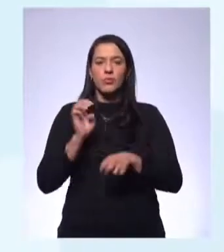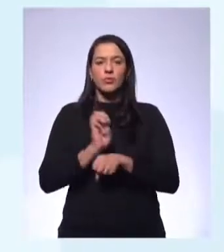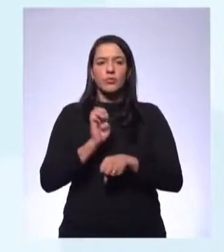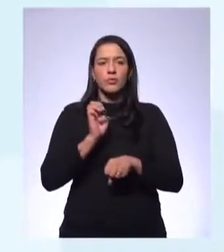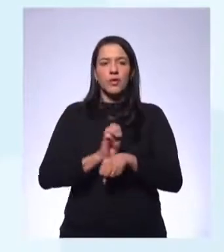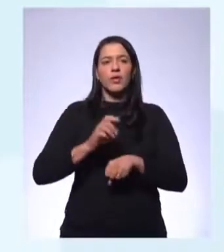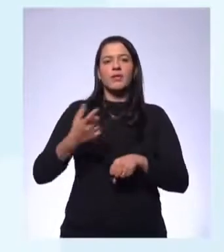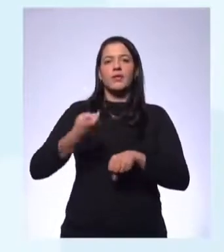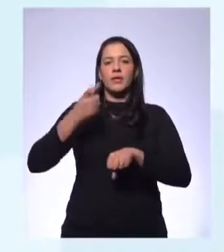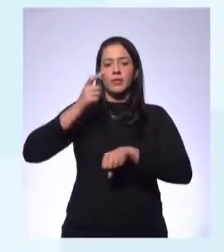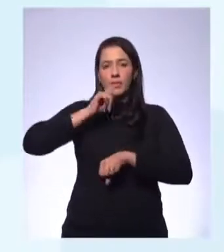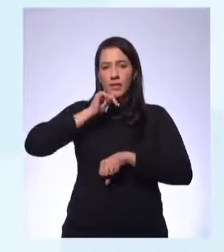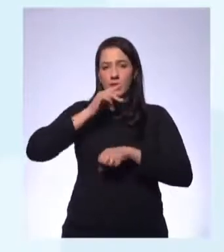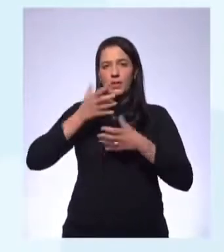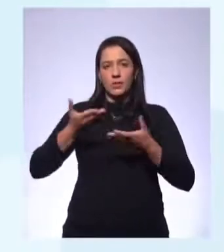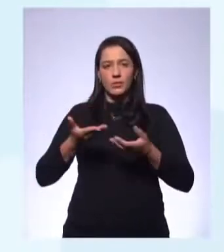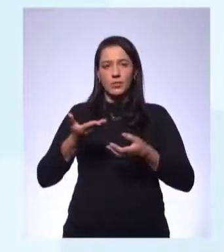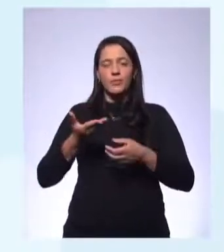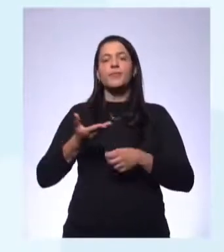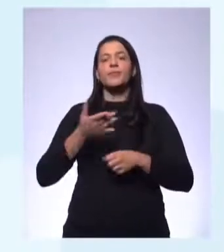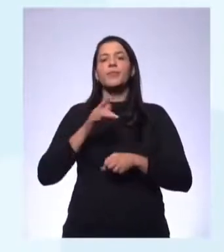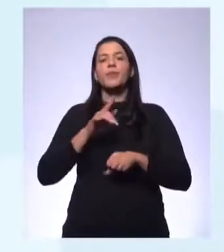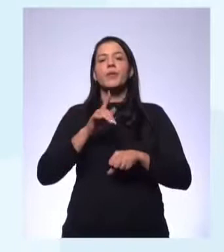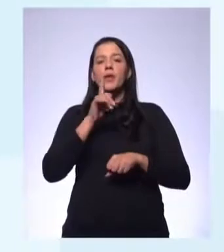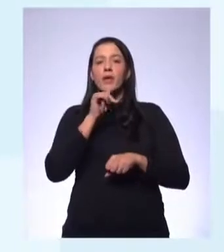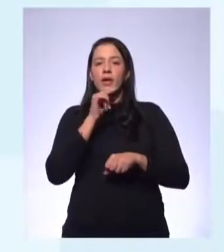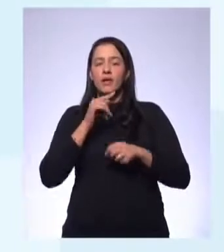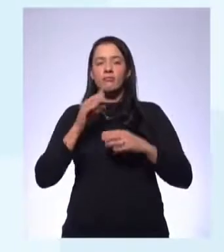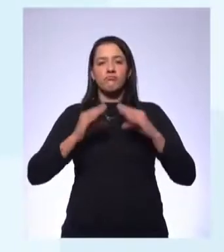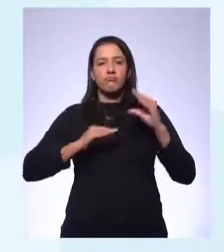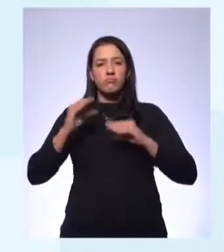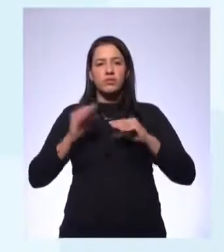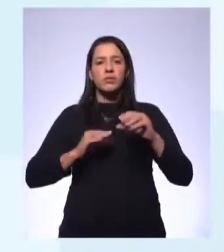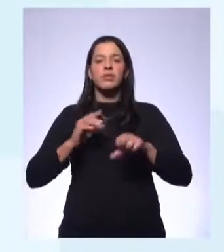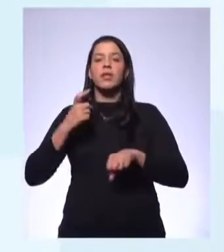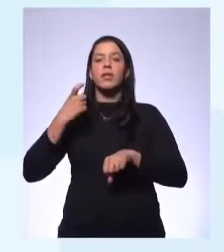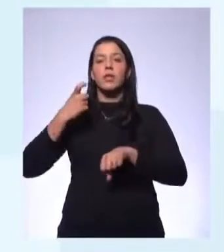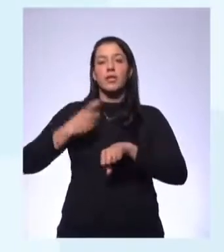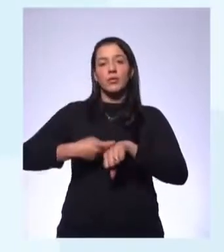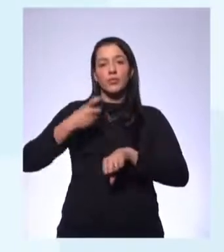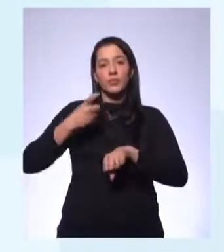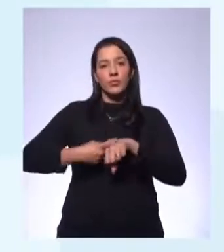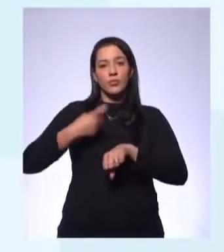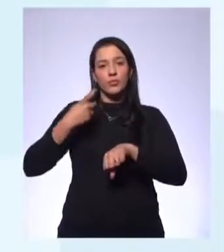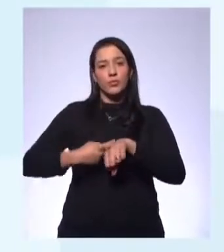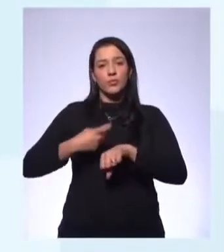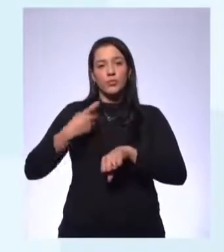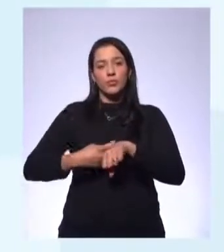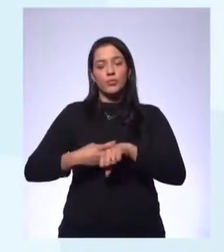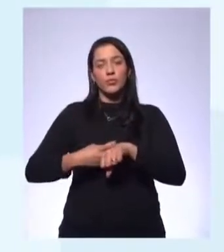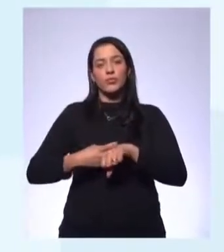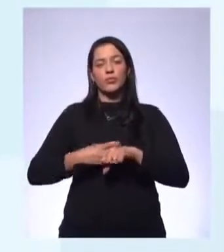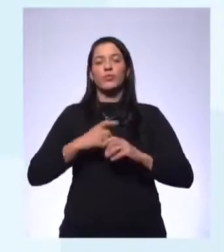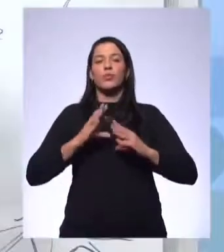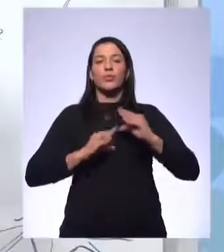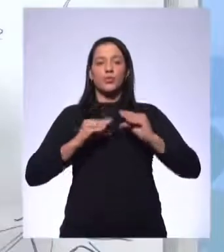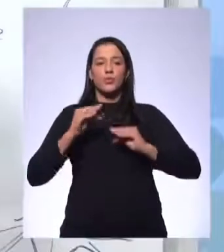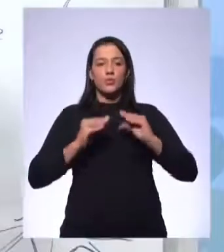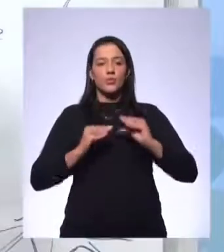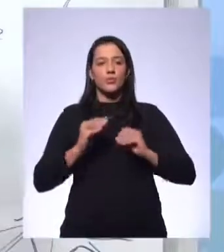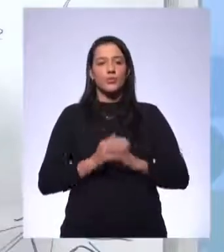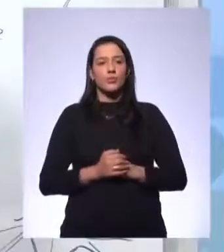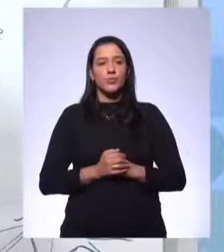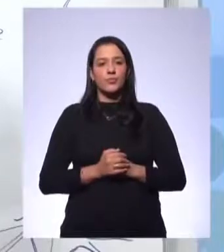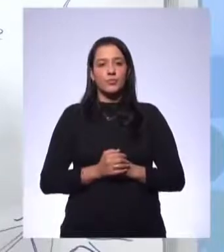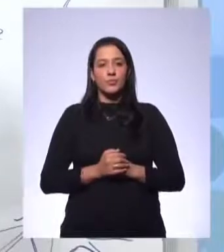aqui da água no estado líquido, que é graças à pressão e à temperatura que a gente tem em média na Terra.